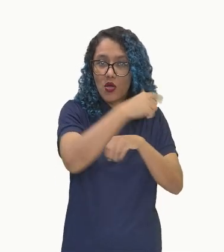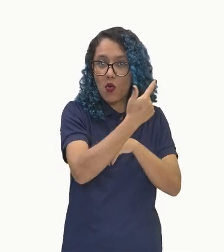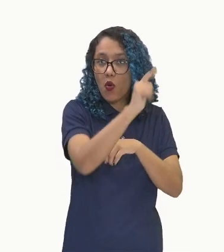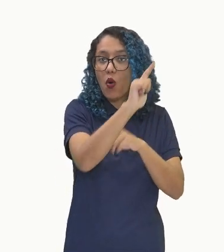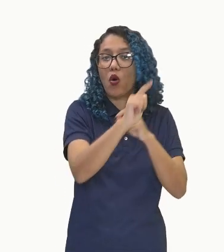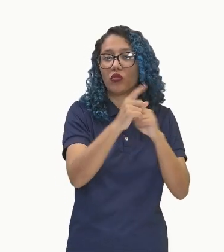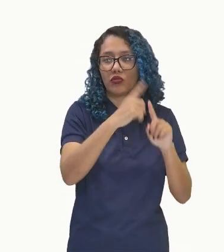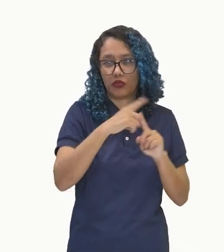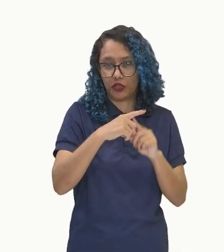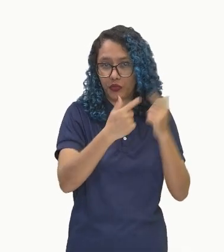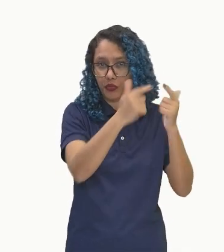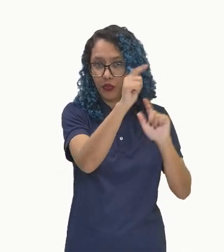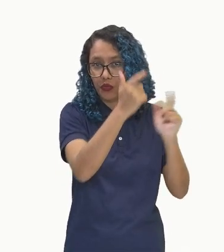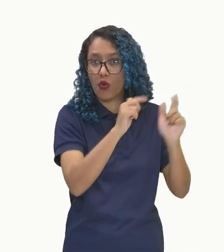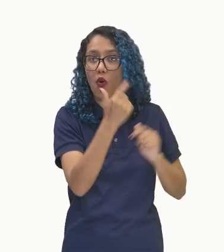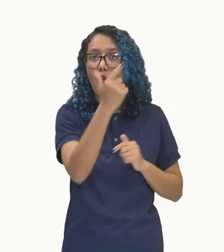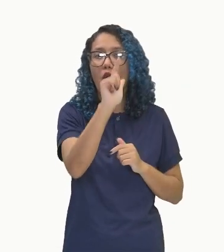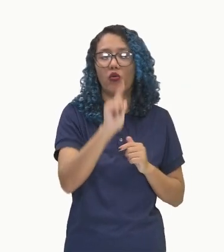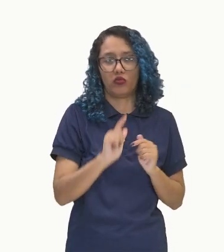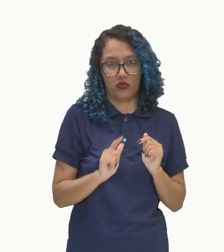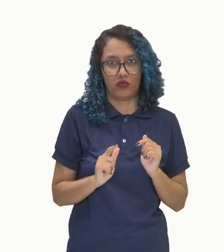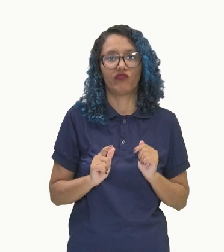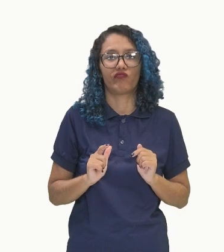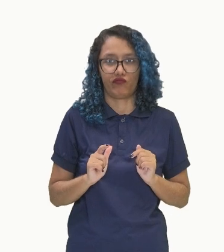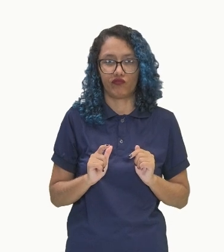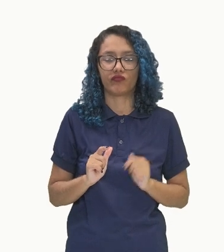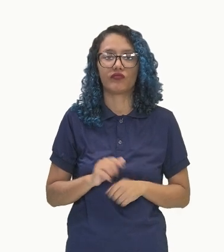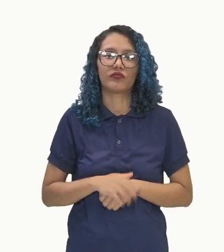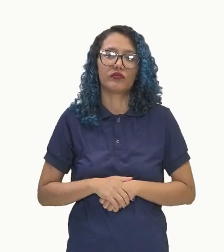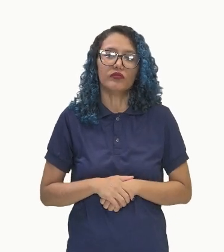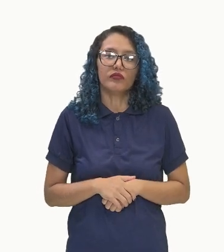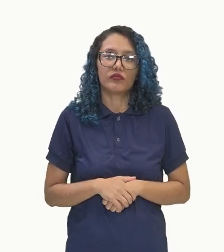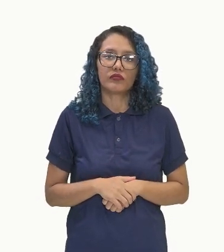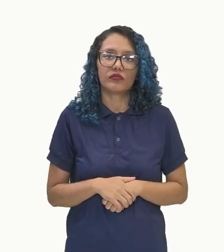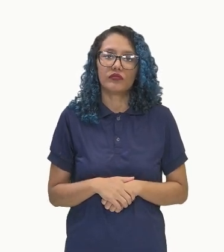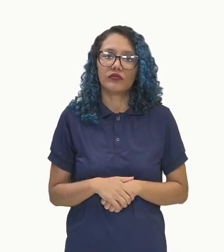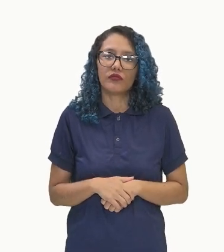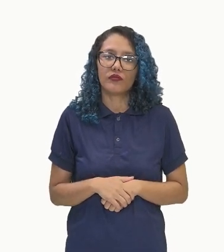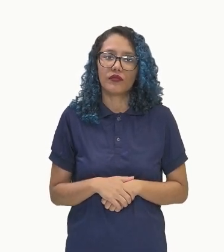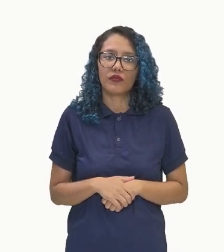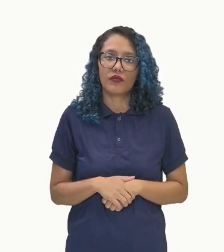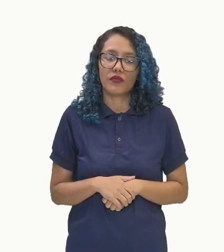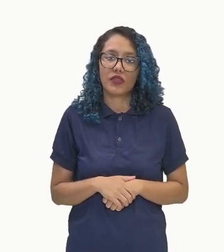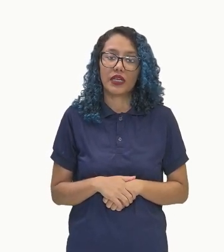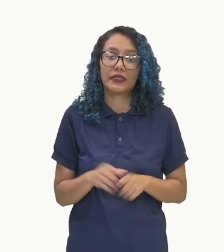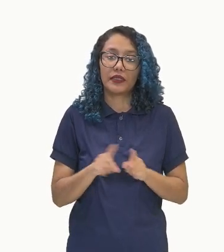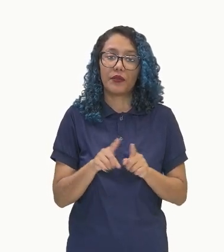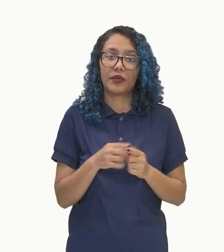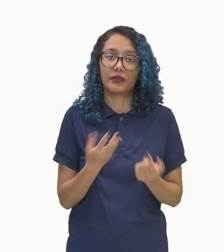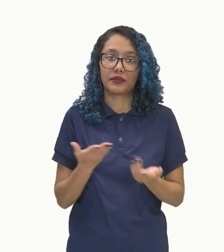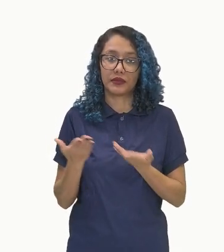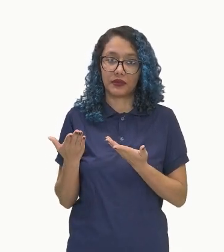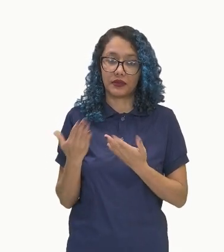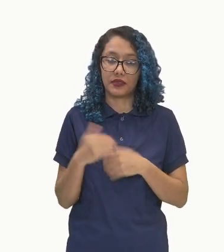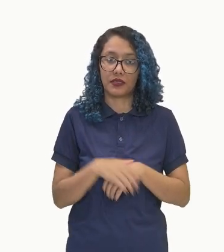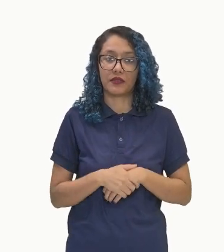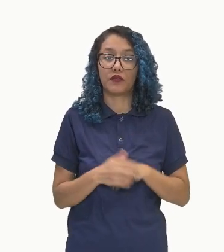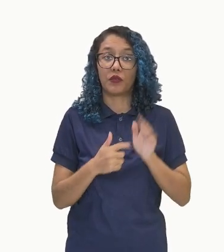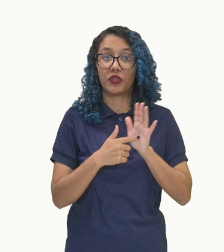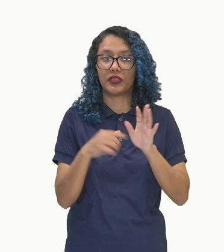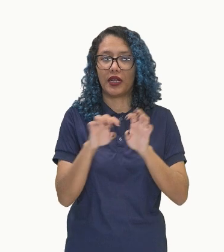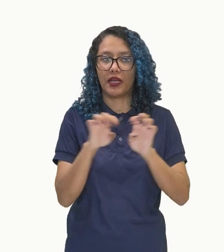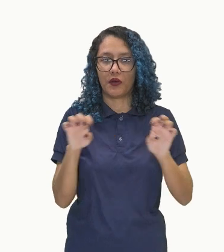o esquema, né? Temos aqui a equação dos receptores, que com base você tem aqui, ó, essa equação eu tenho aqui.